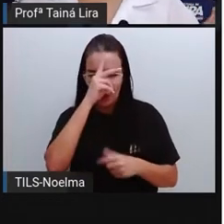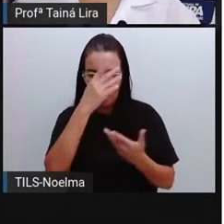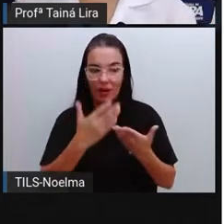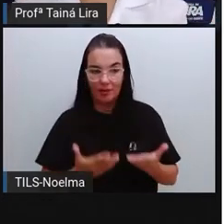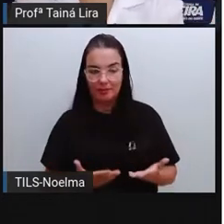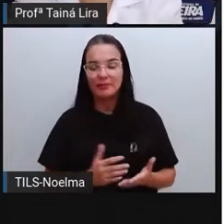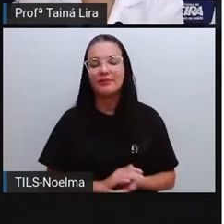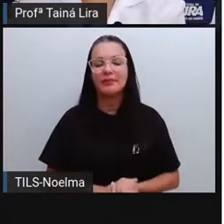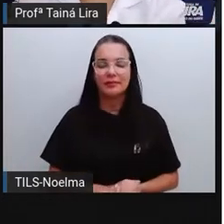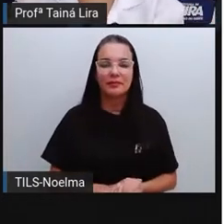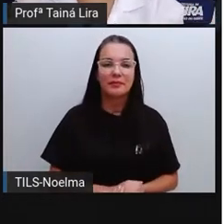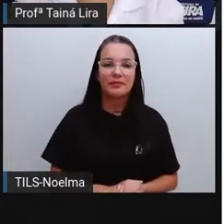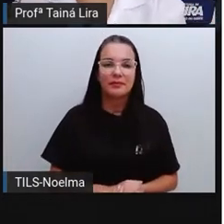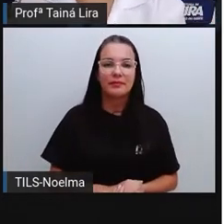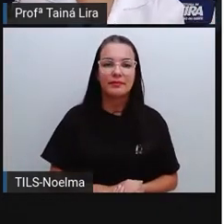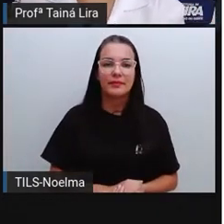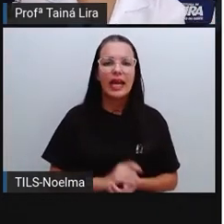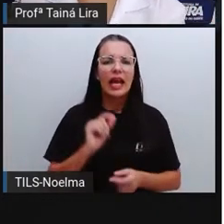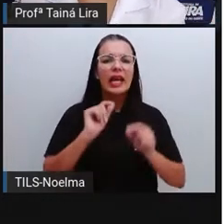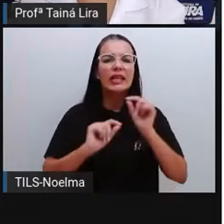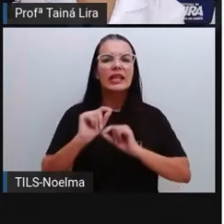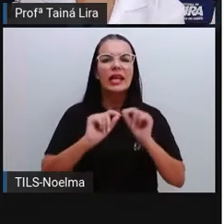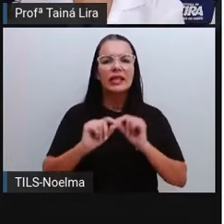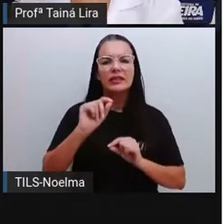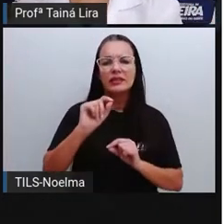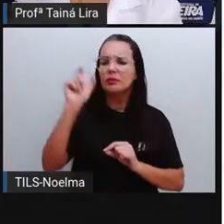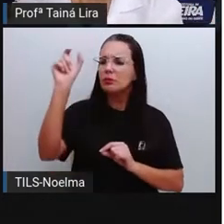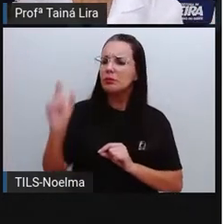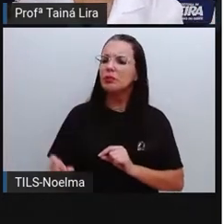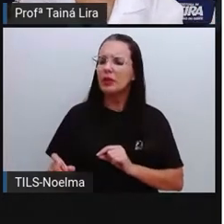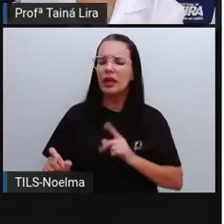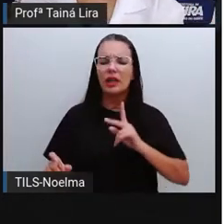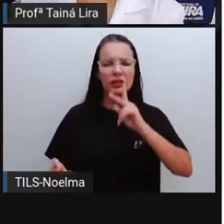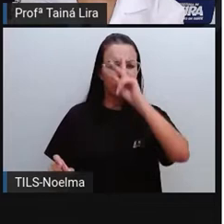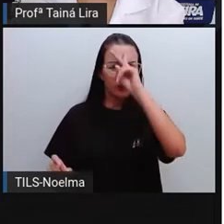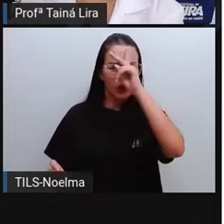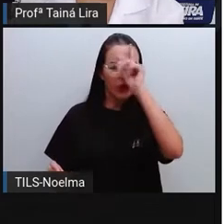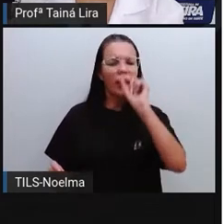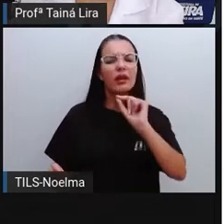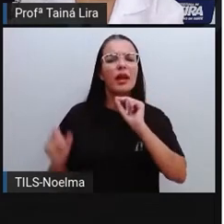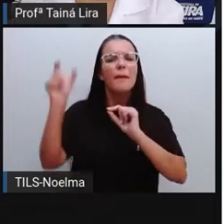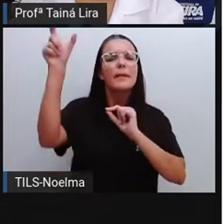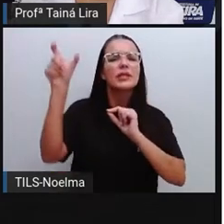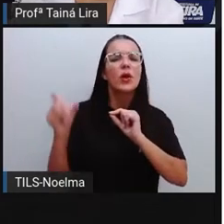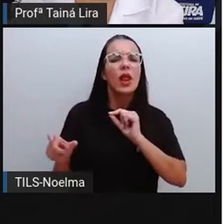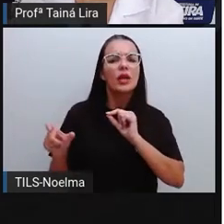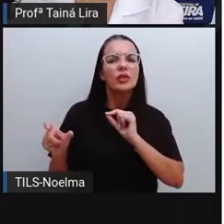nossa história. Então, quem são aí os personagens que aparecem nessa história?